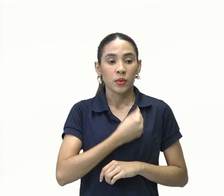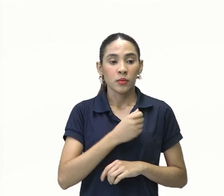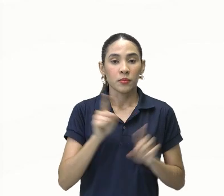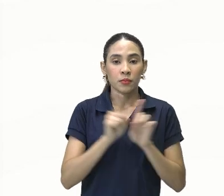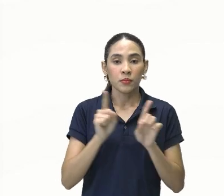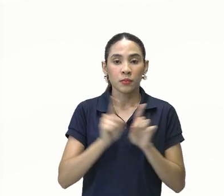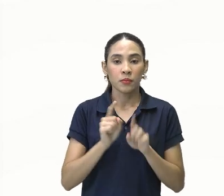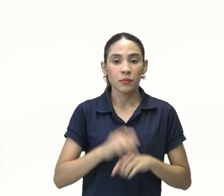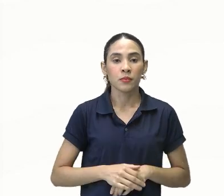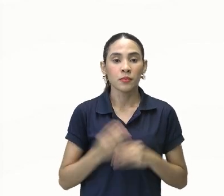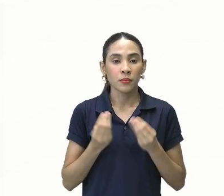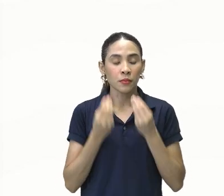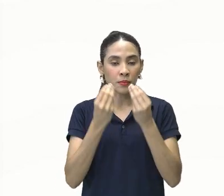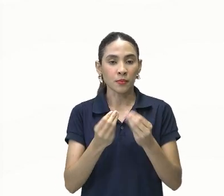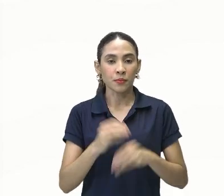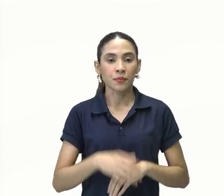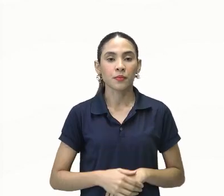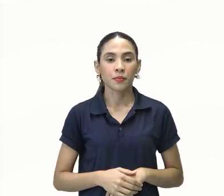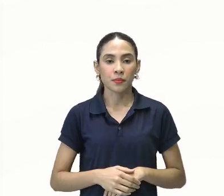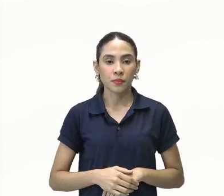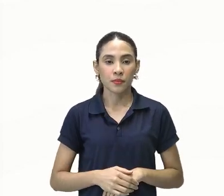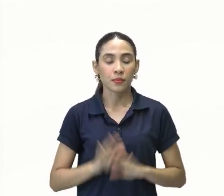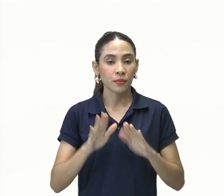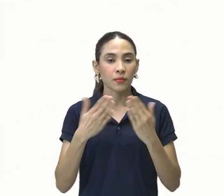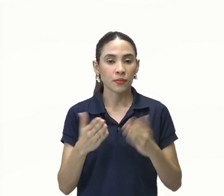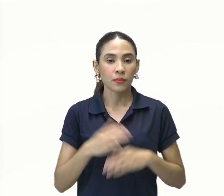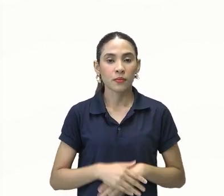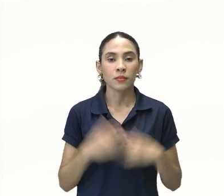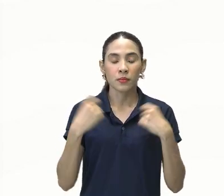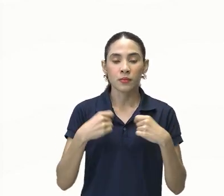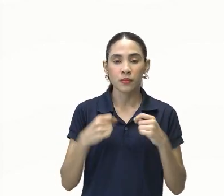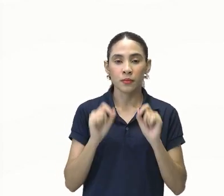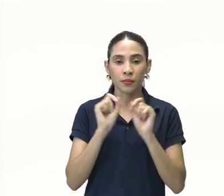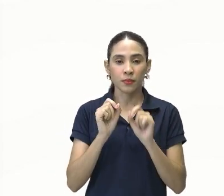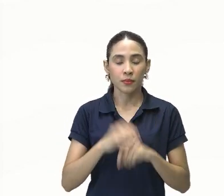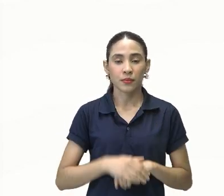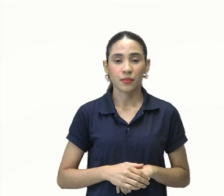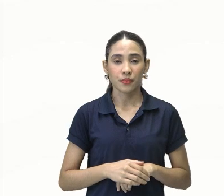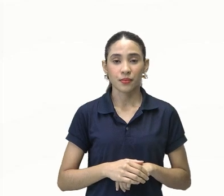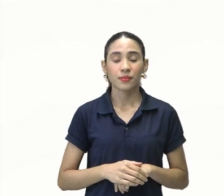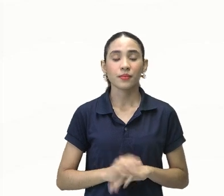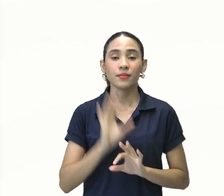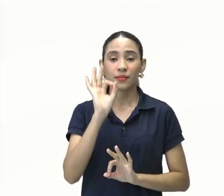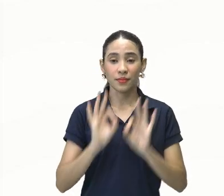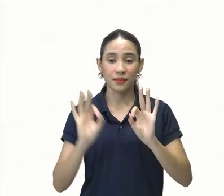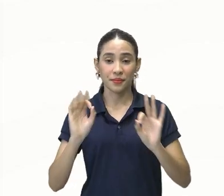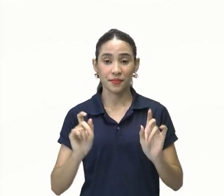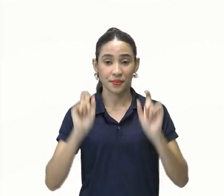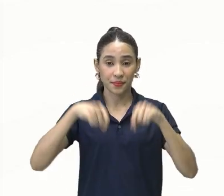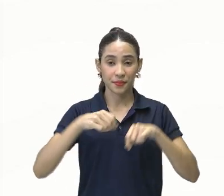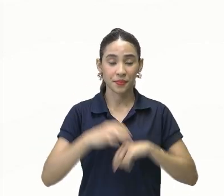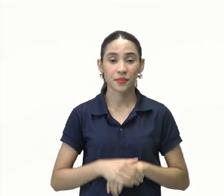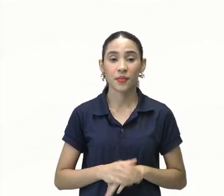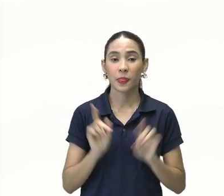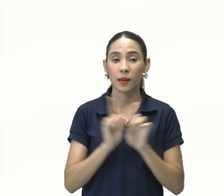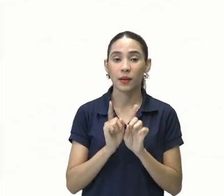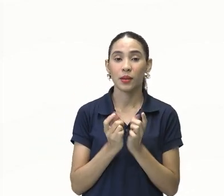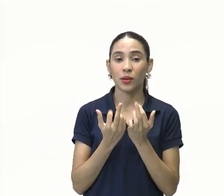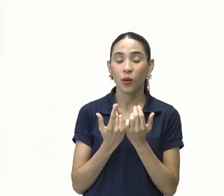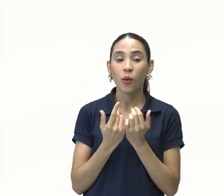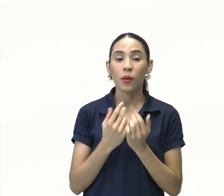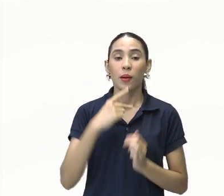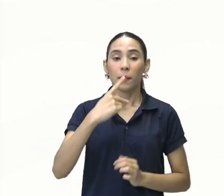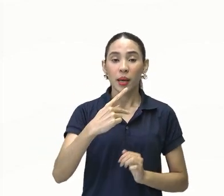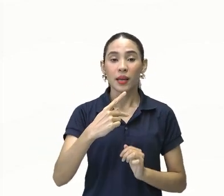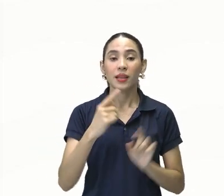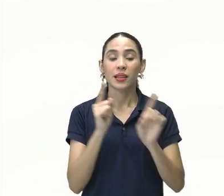os elementos estão dispostos. Então, precisamos retirar essas possibilidades, assim como fizemos na